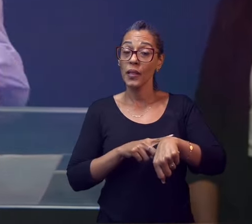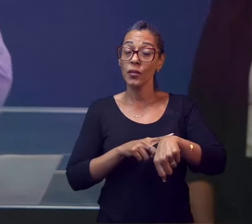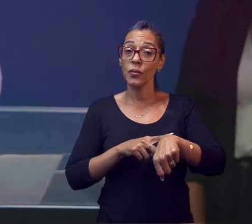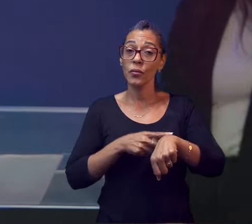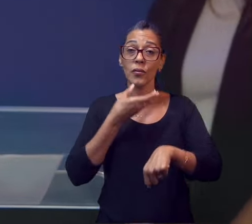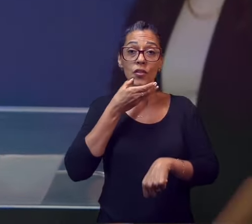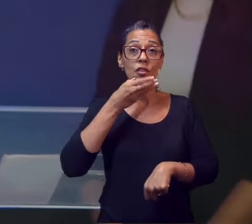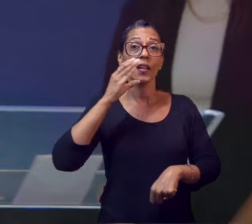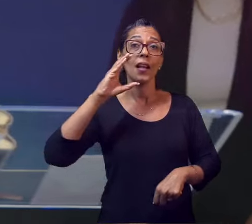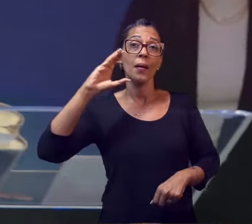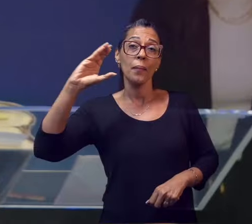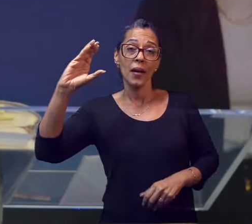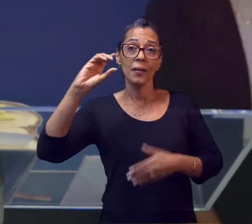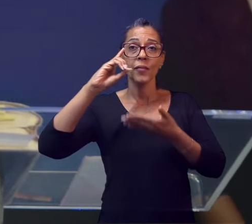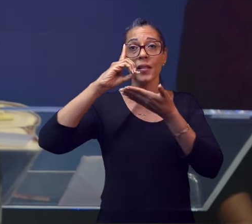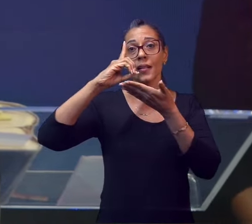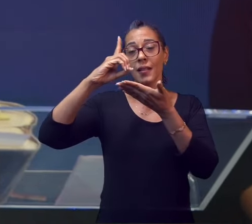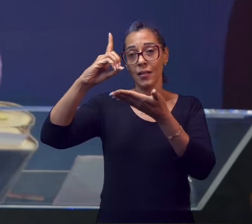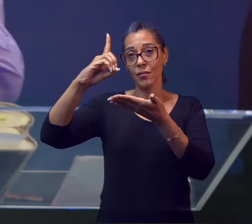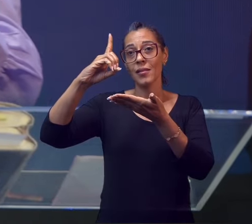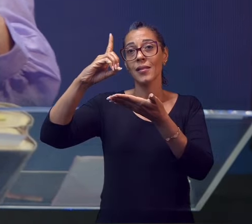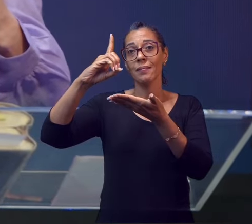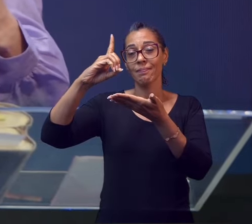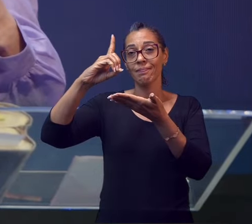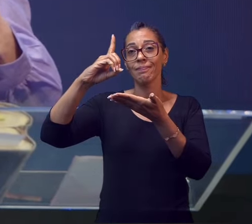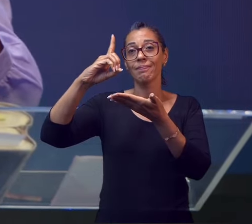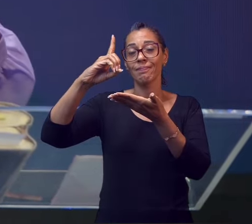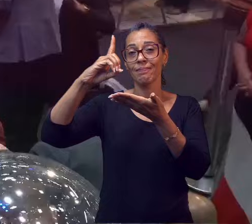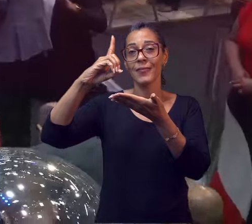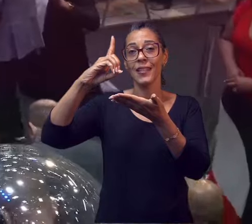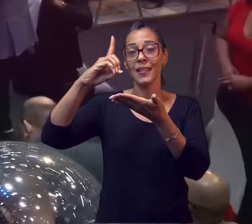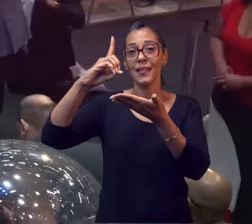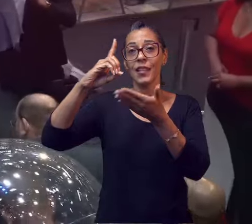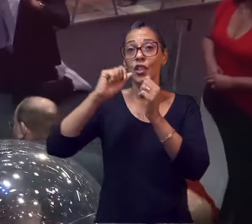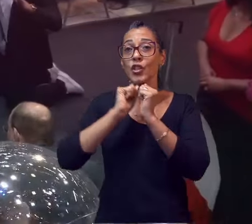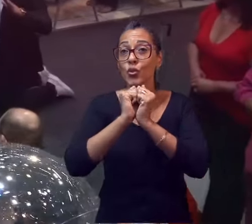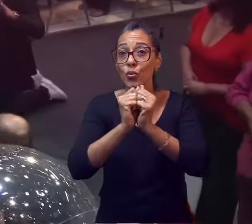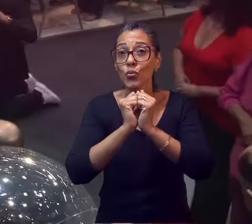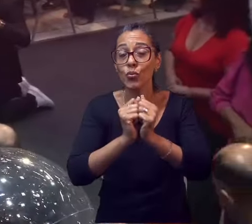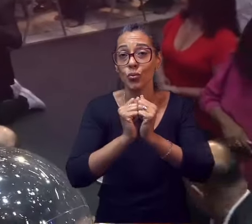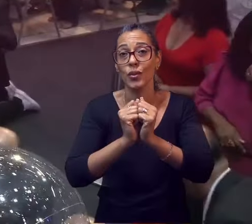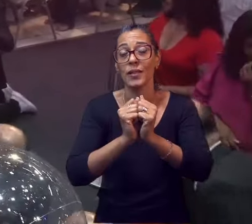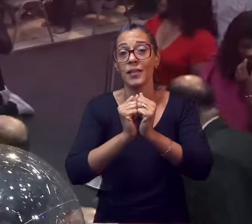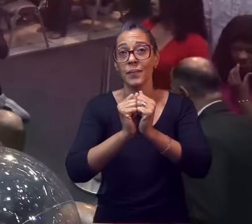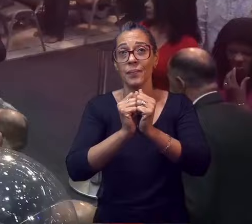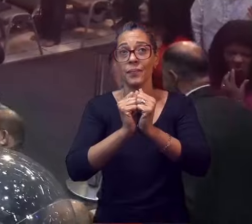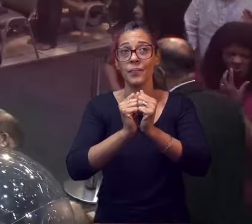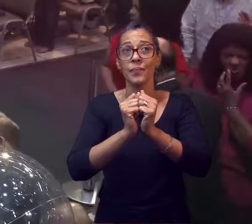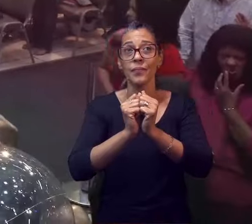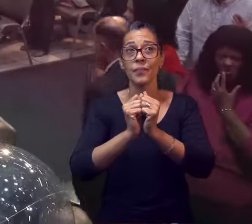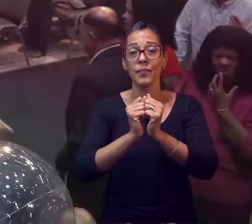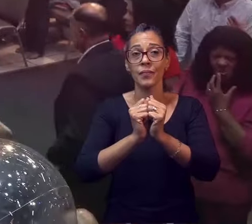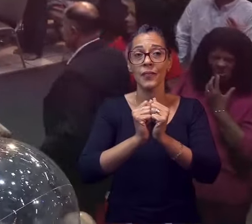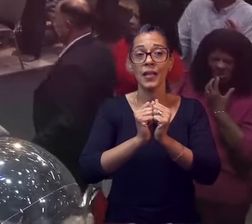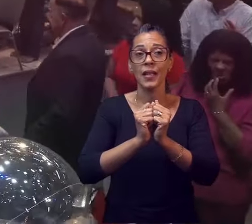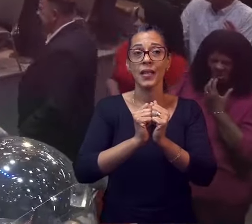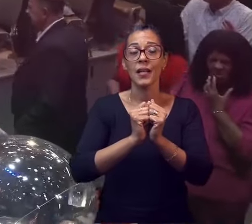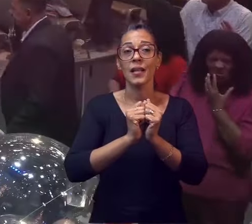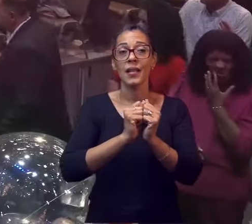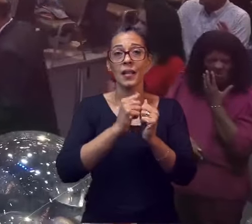Deus de sermos uma só voz nesses dias que estão sendo Dias